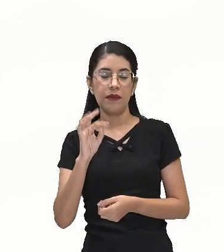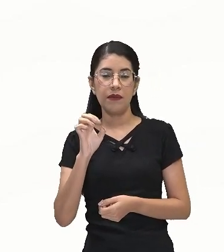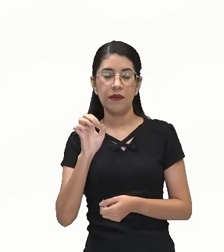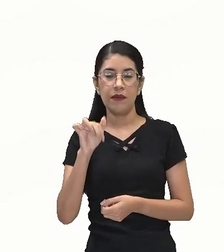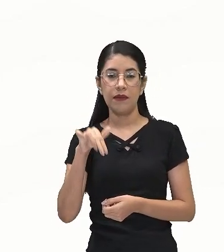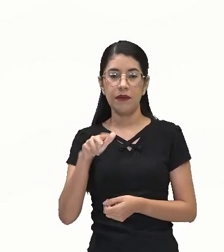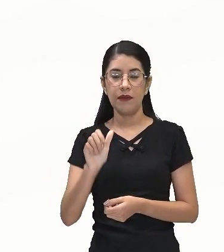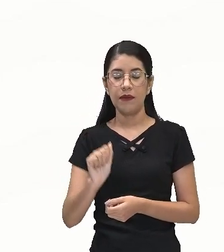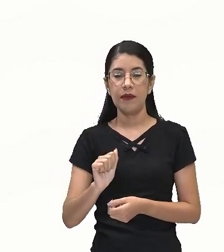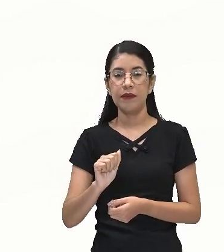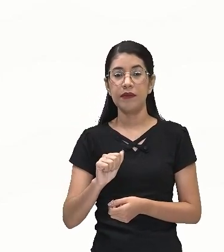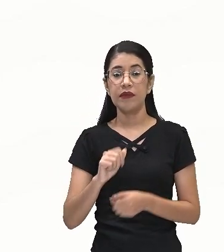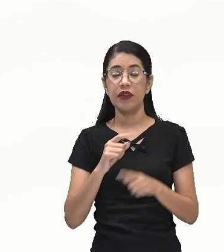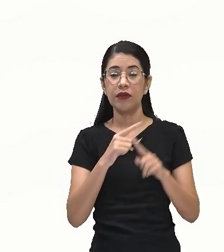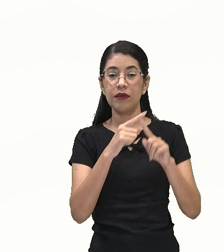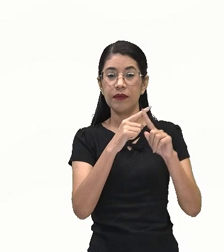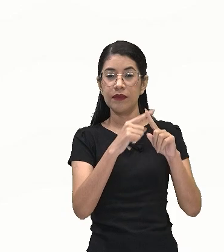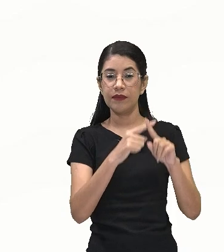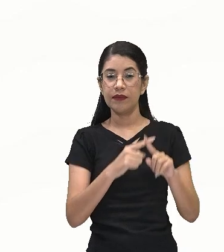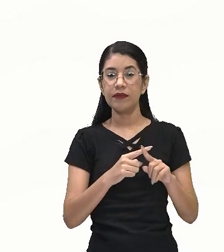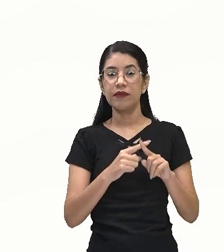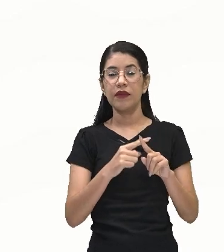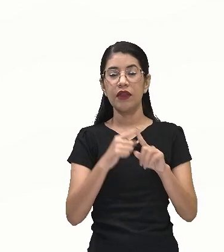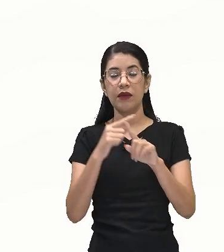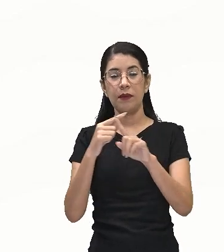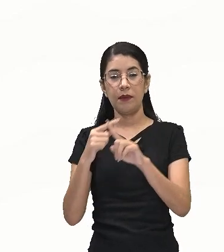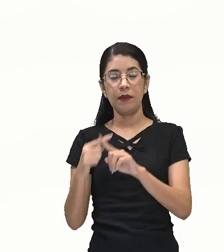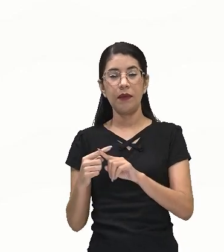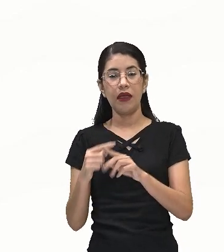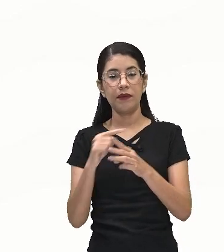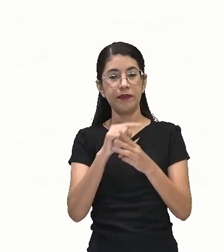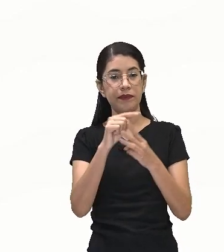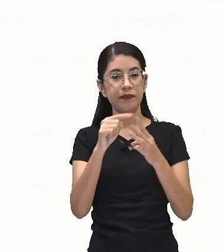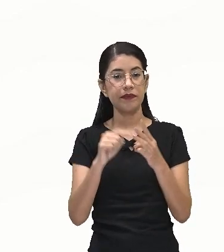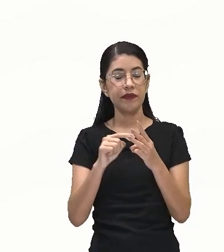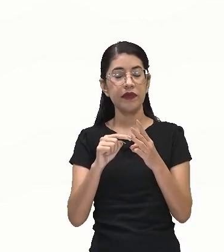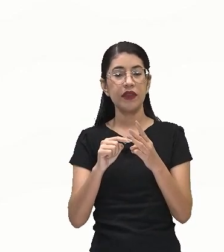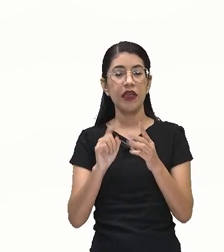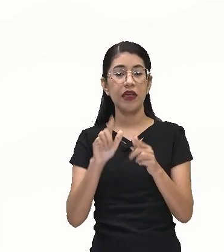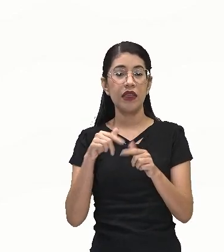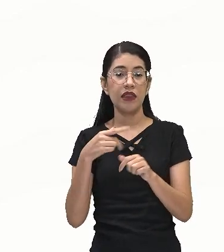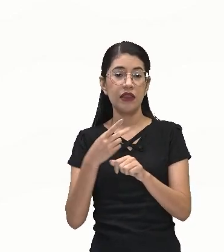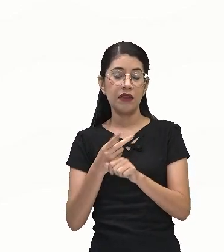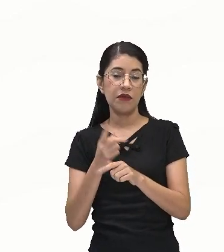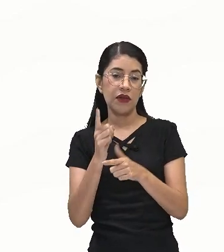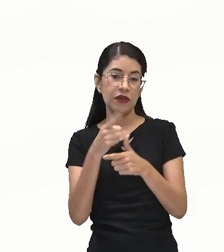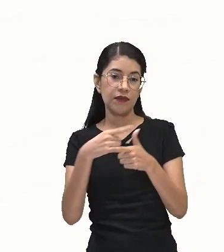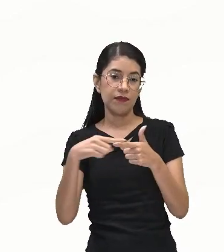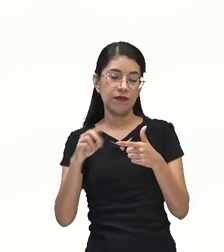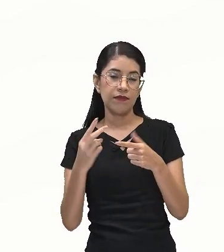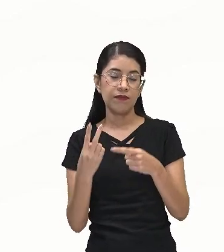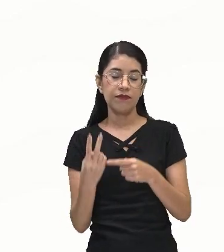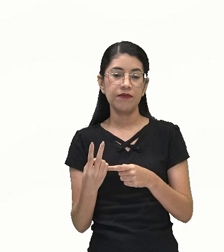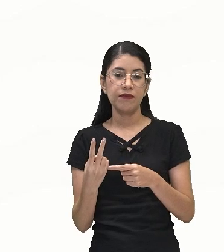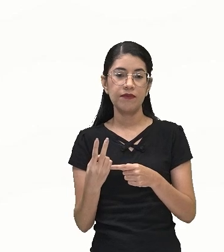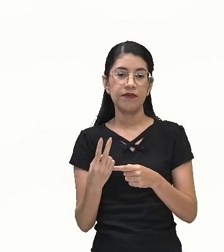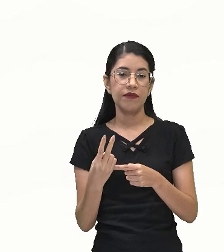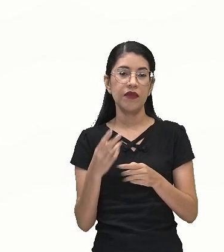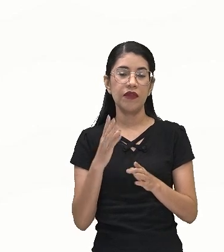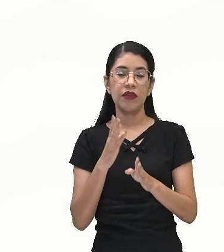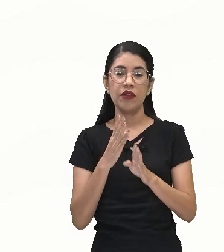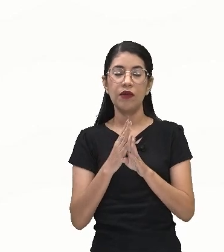eu multiplicar essas três medidas e no final dividir por 2, eu vou